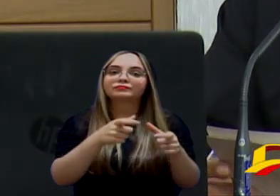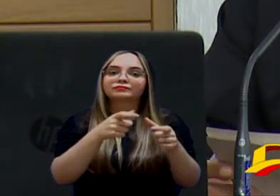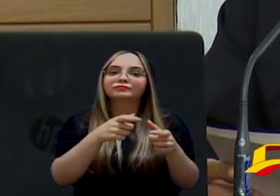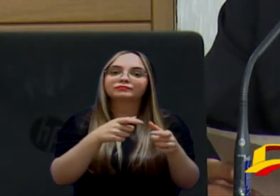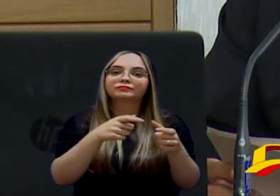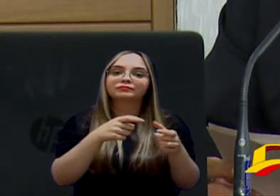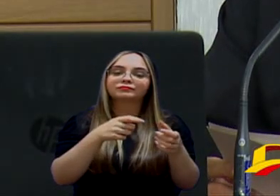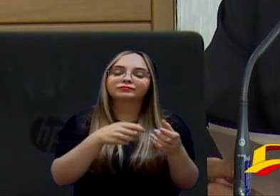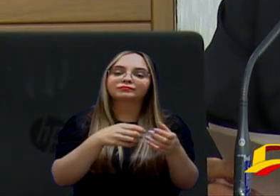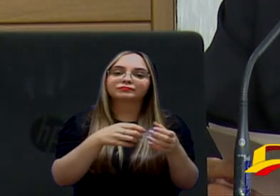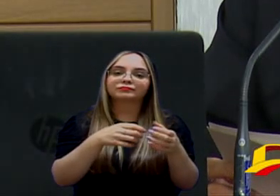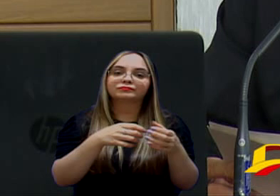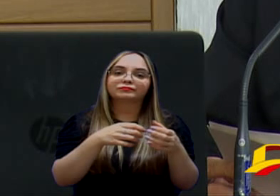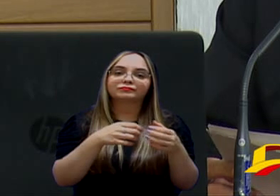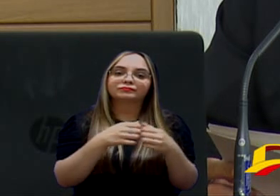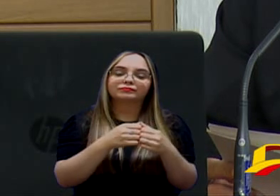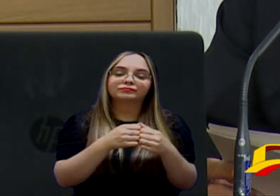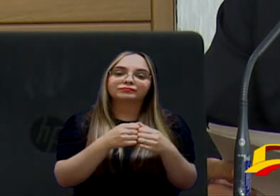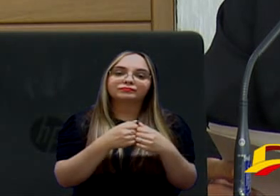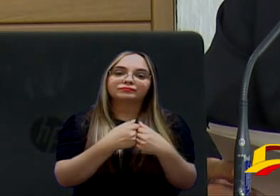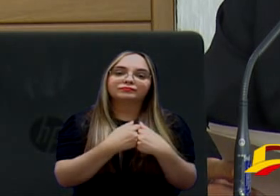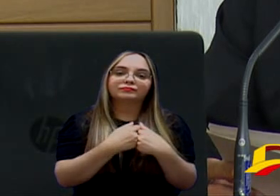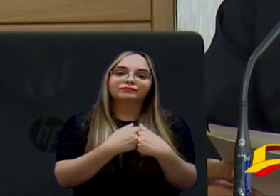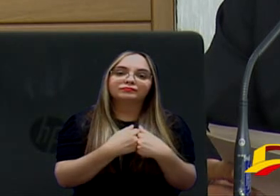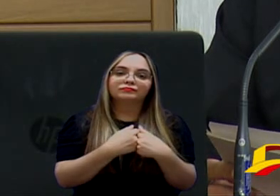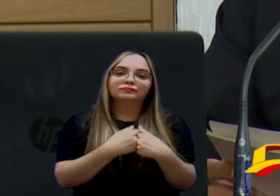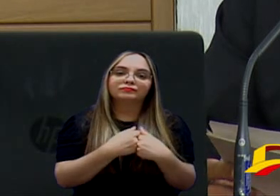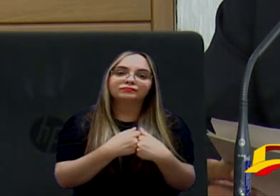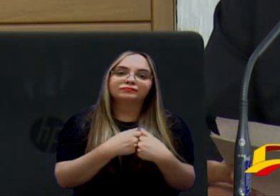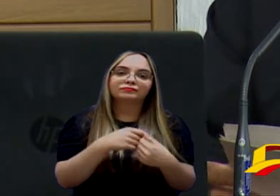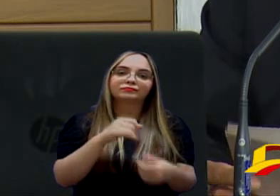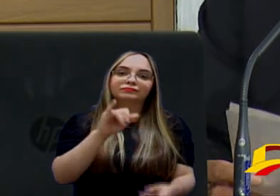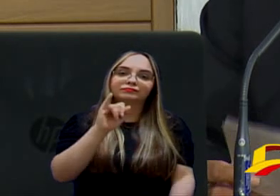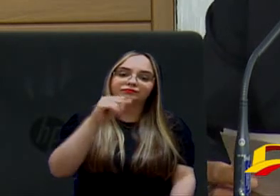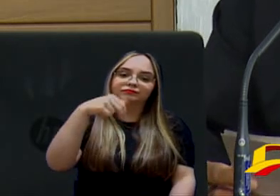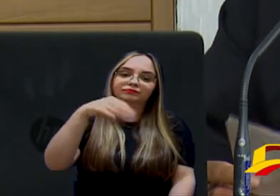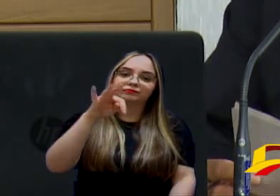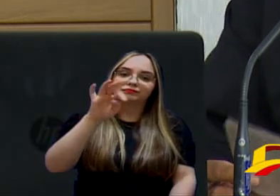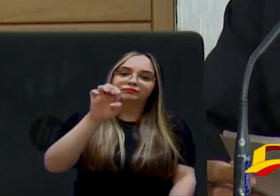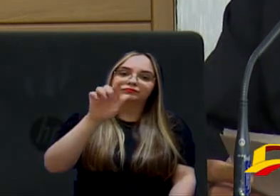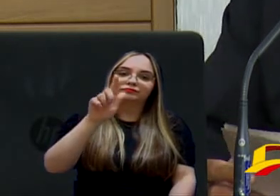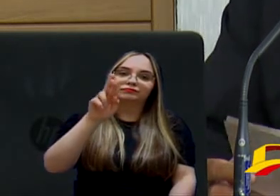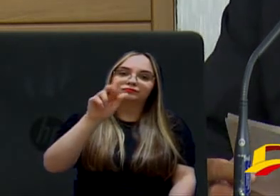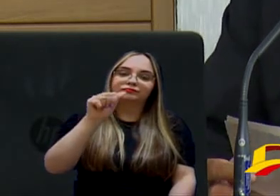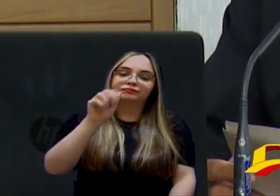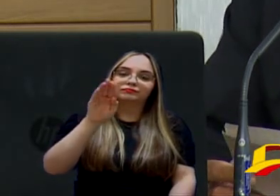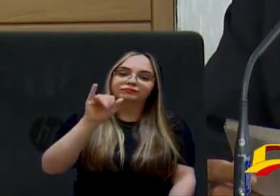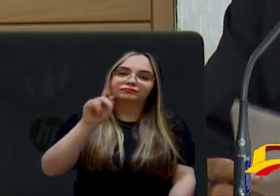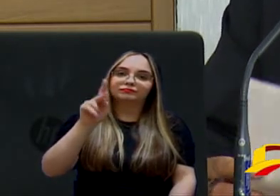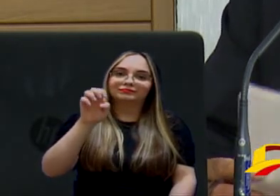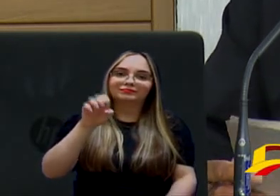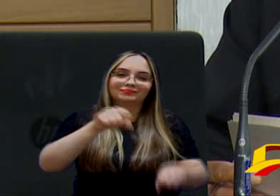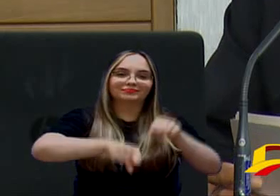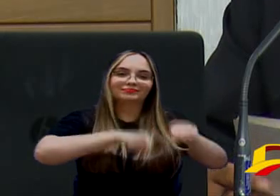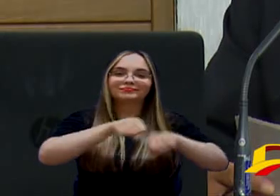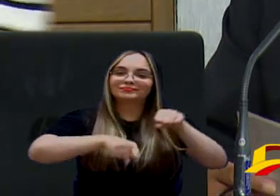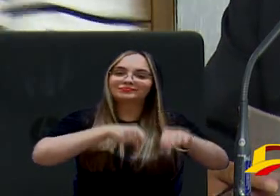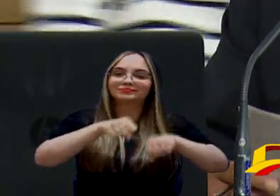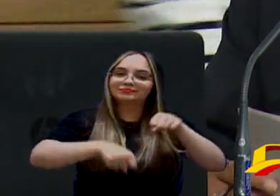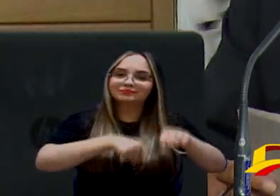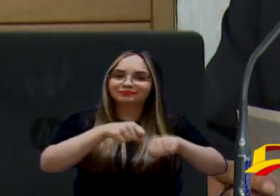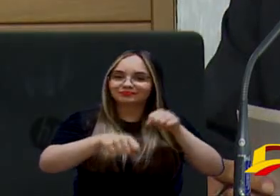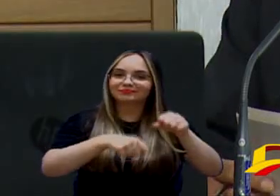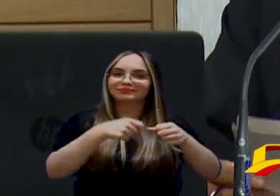de estação de entendi integra bike né as nossas bike Será que tá bem cuidadinhas